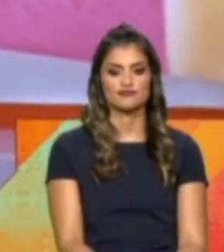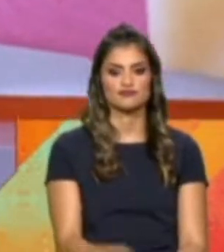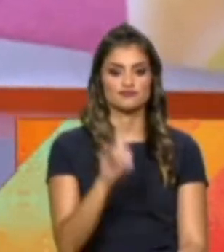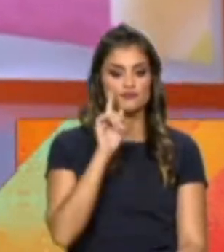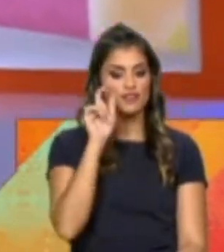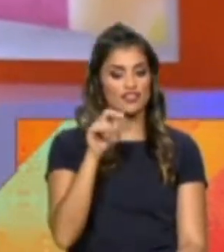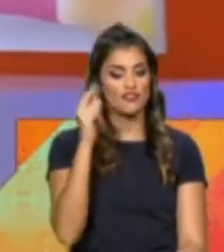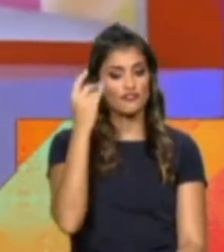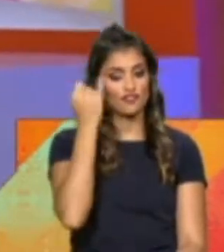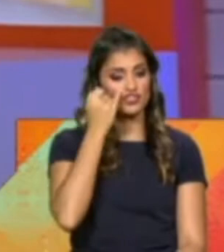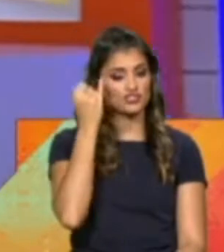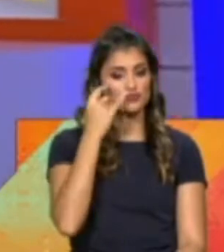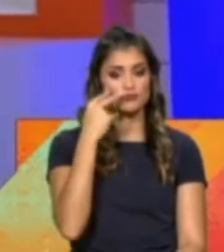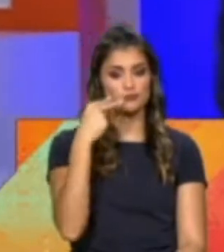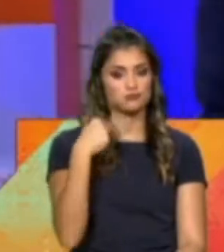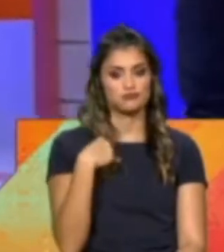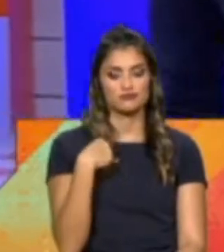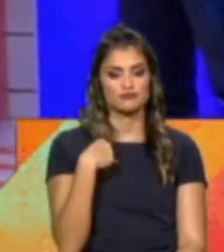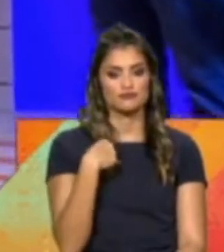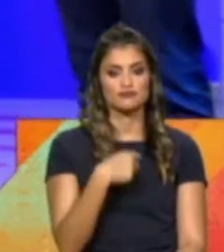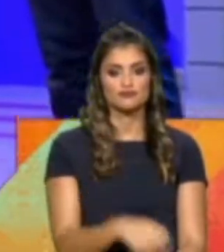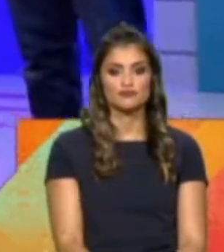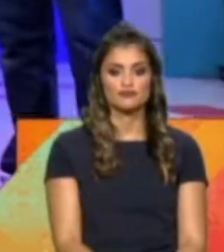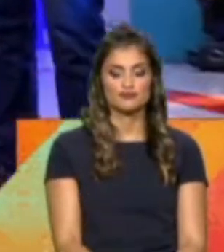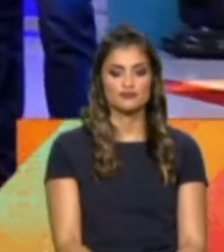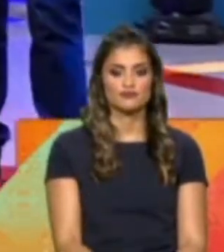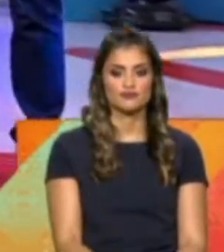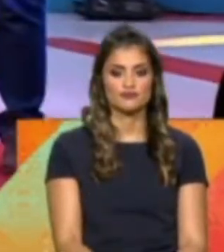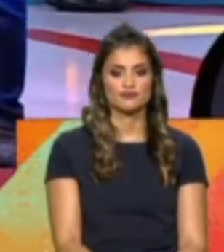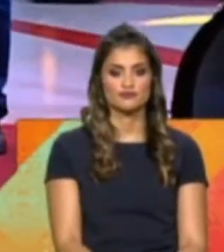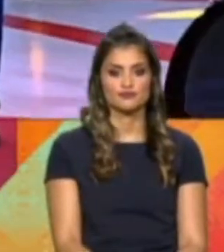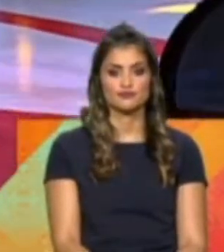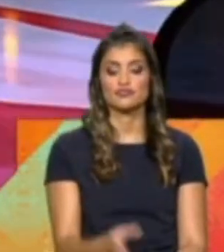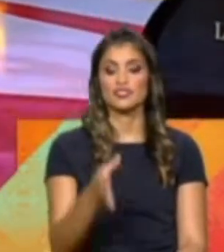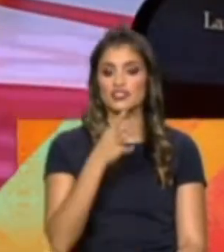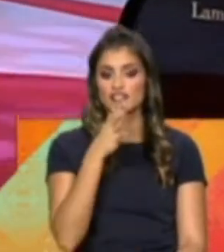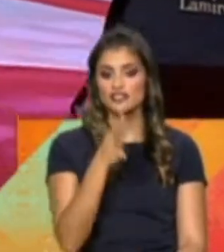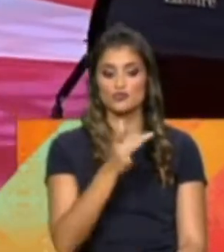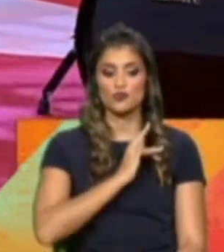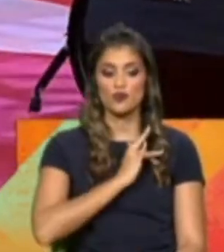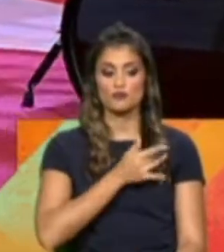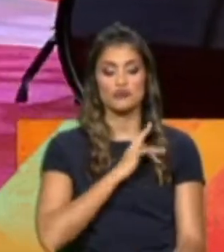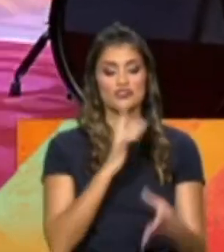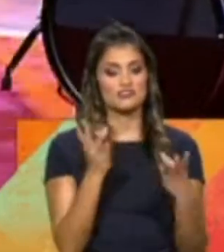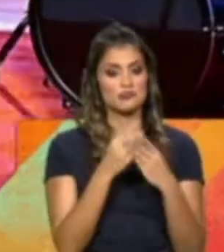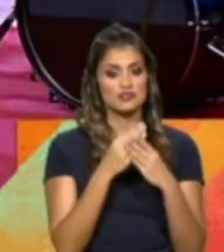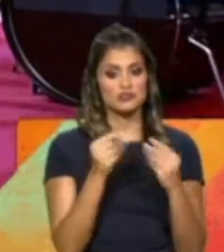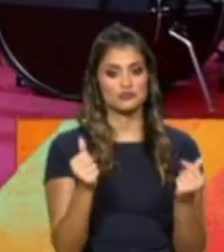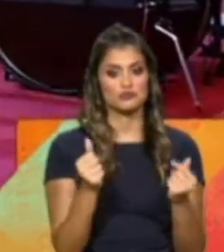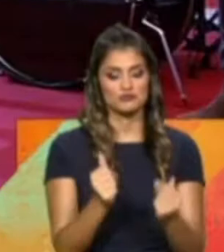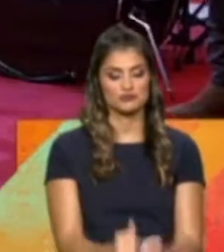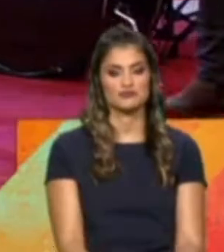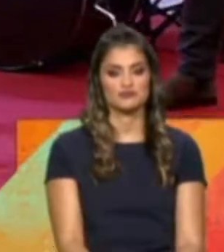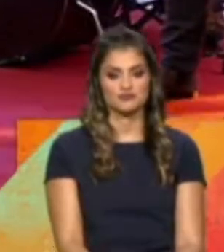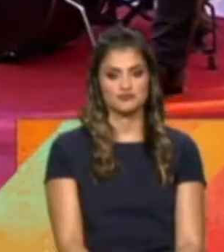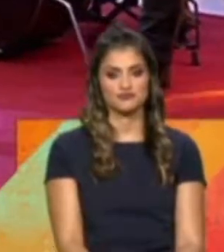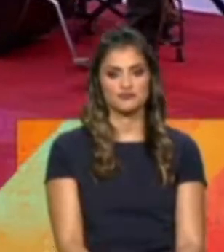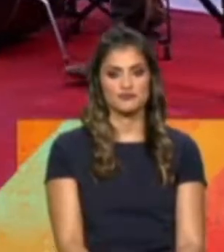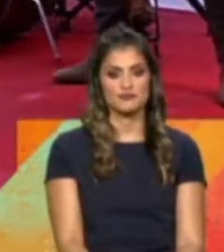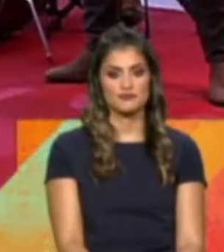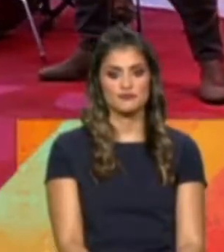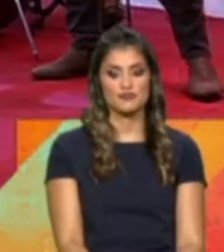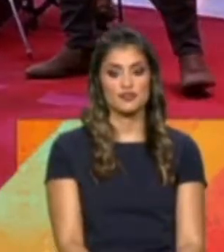Ela finge-me ver e diz que o amor se for, mas